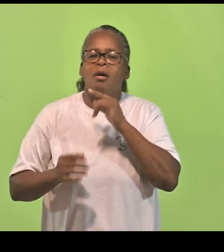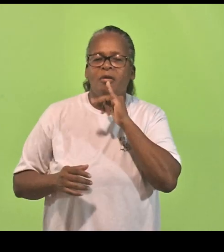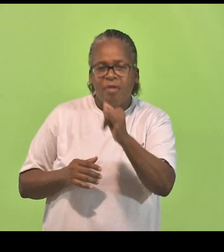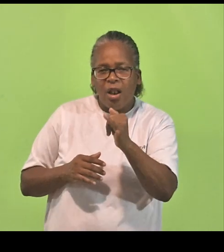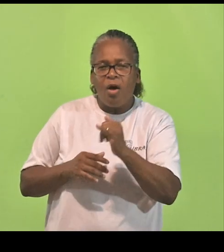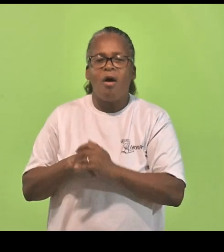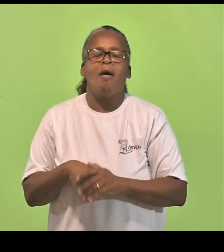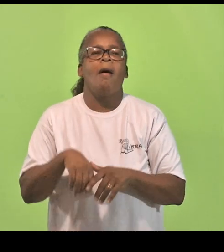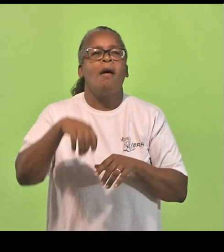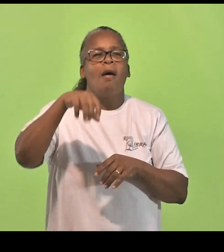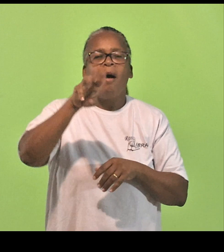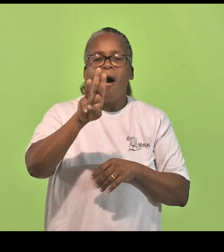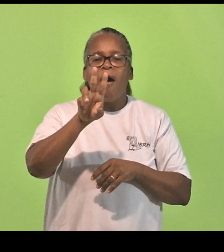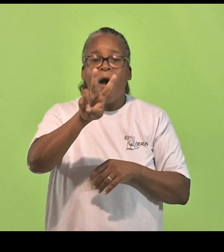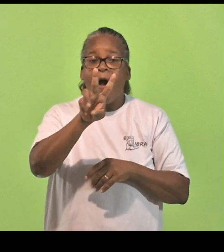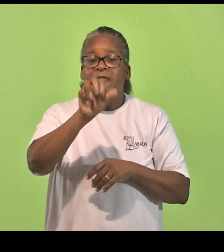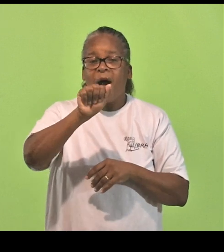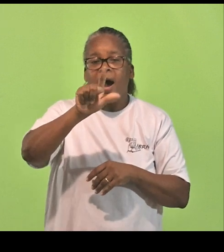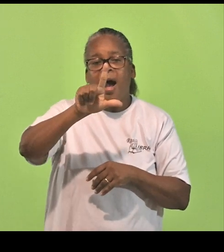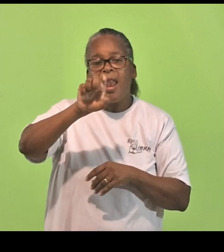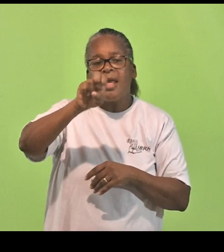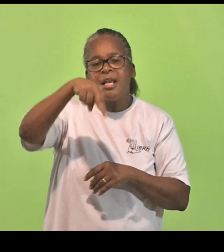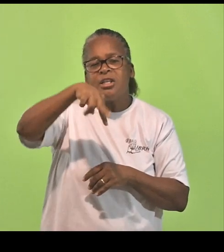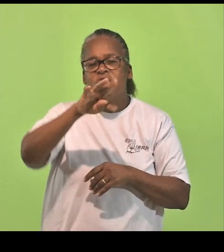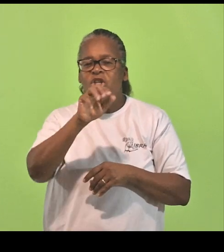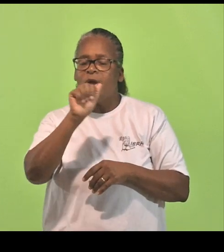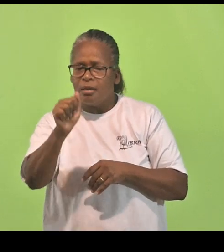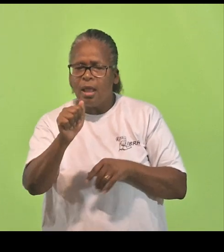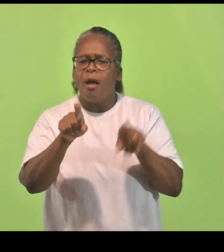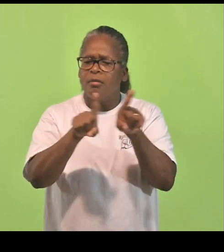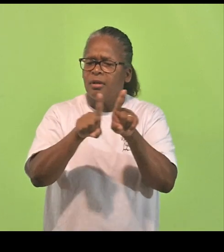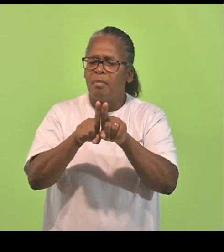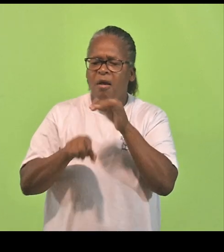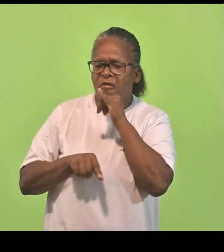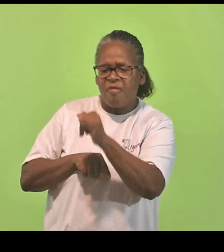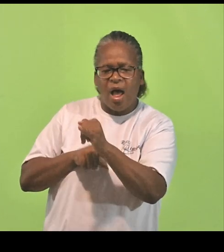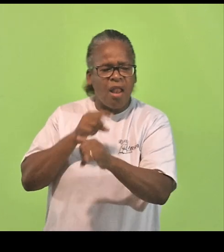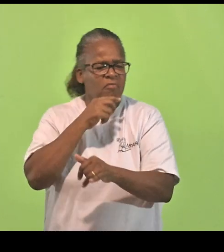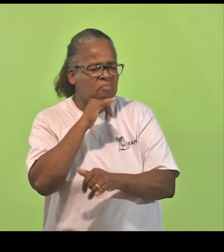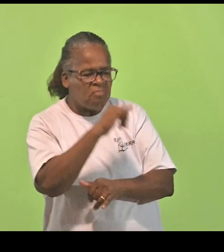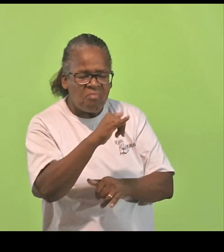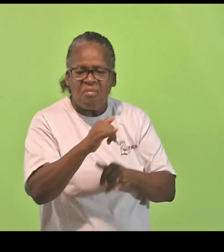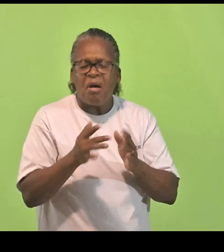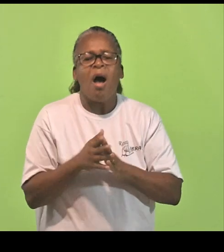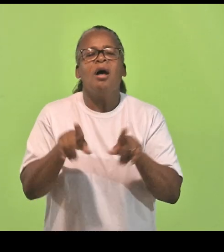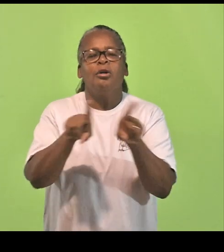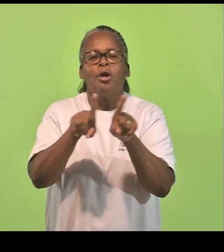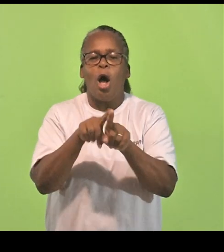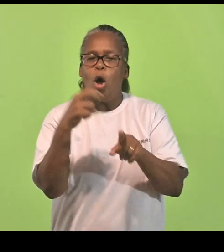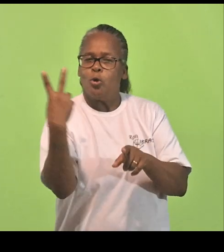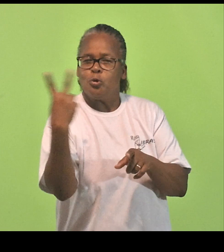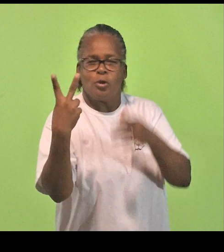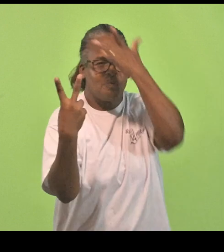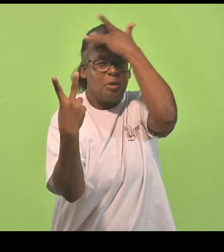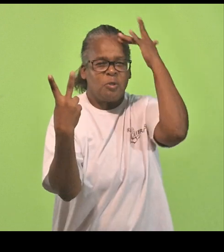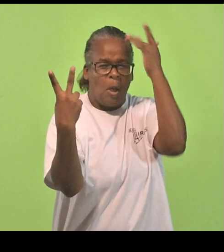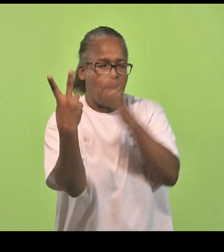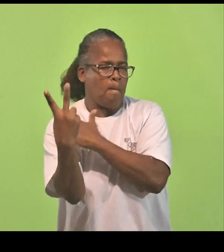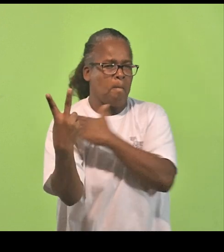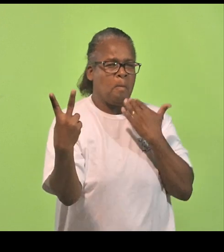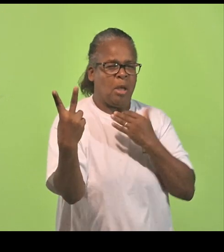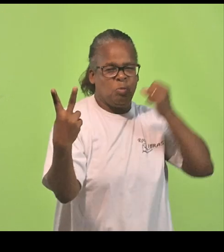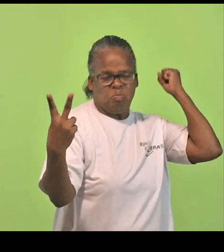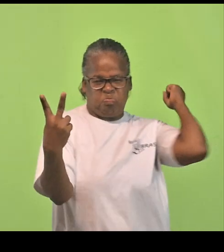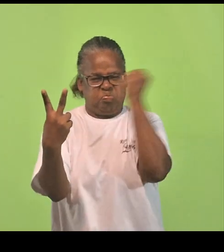de Andrade. As matérias a comparam assassinos como Charles Manson e Jim Jones, dois assassinos em série que são, e